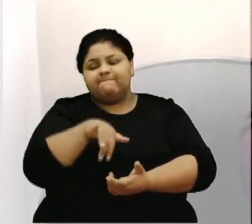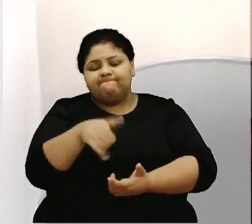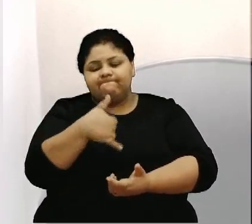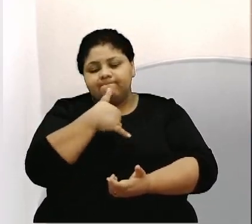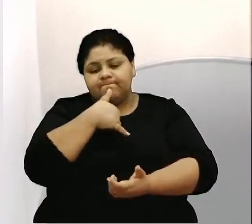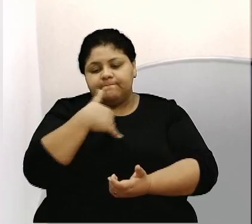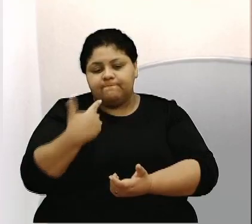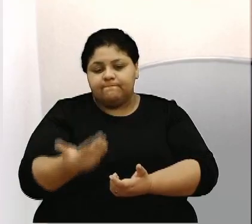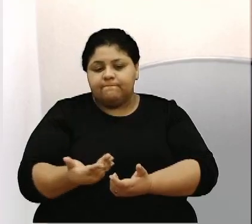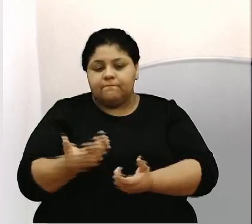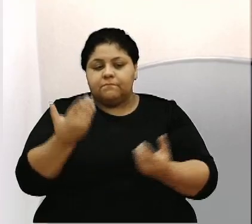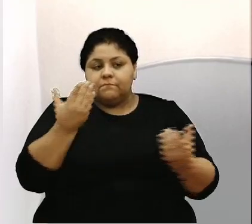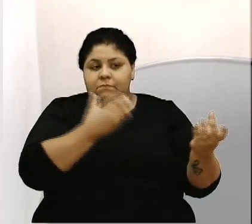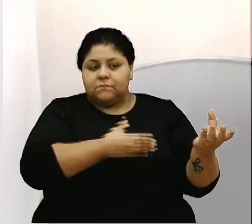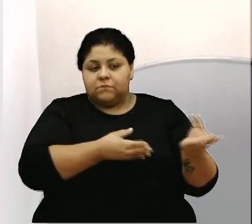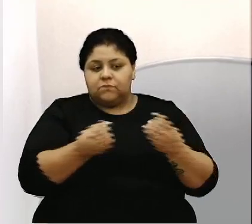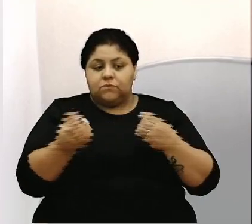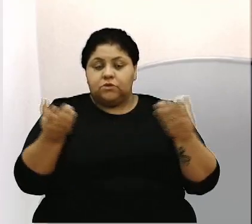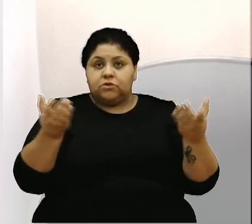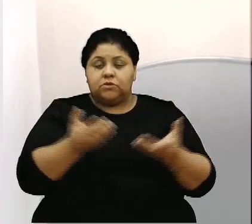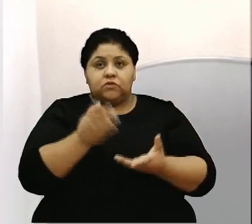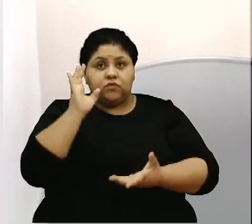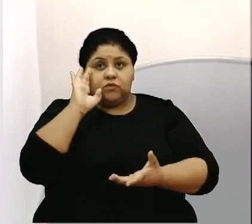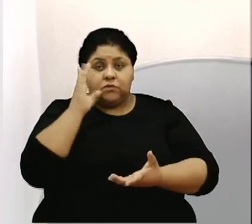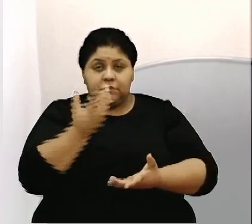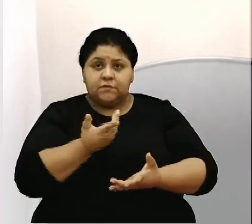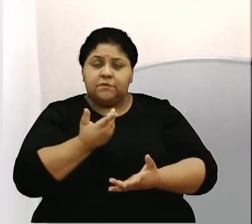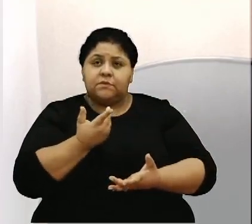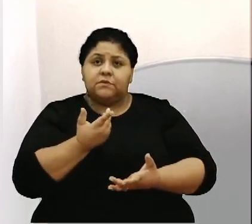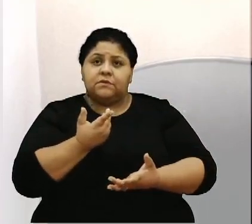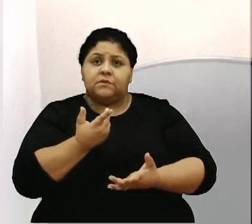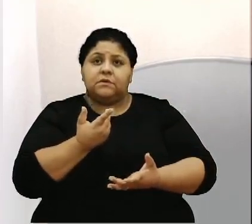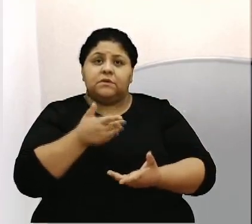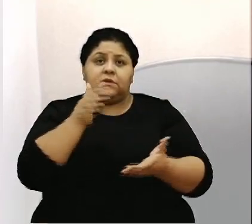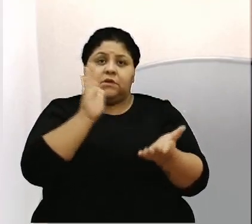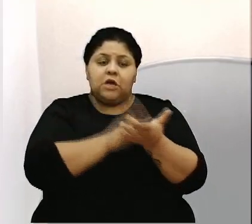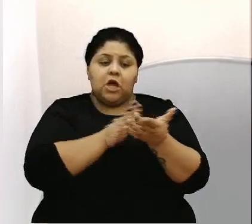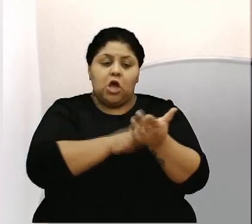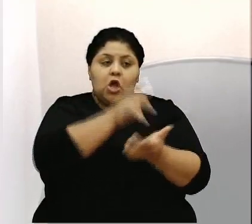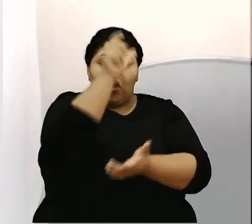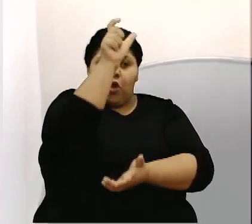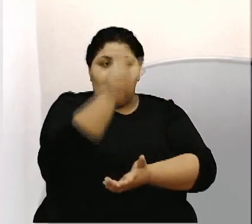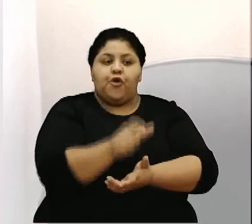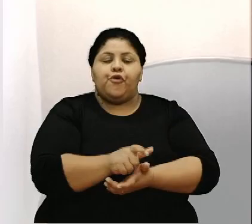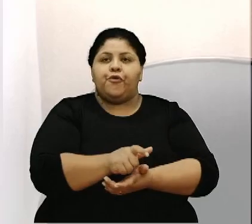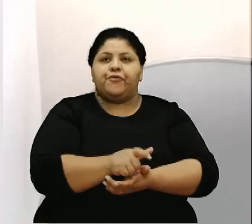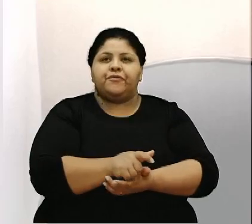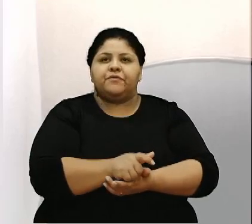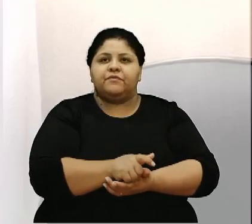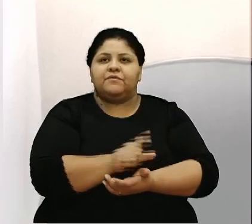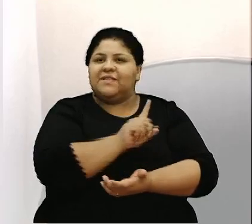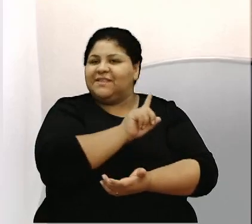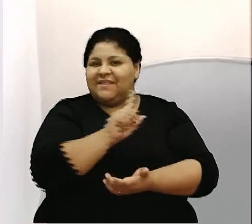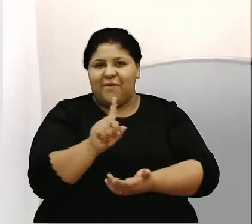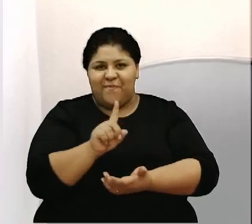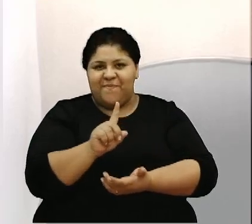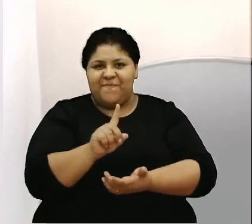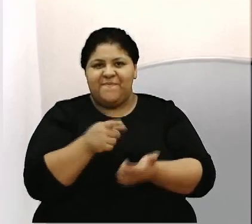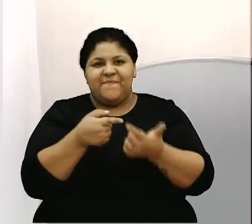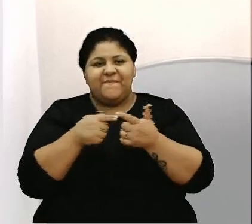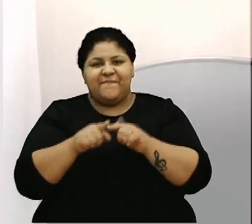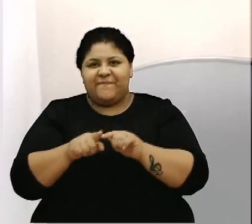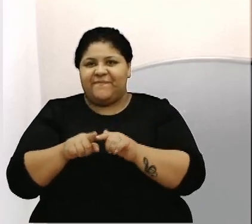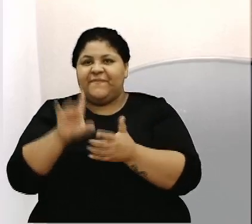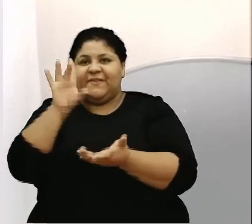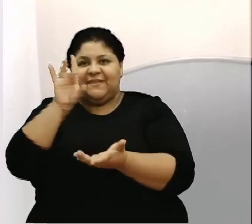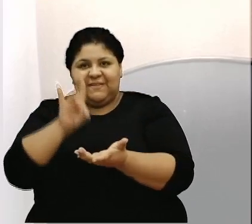infelizmente, muitas coisas que já aconteceram de eu levar e eu cobrar, a pessoa já vieram aqui falar contigo. Não, mas a confirmação do